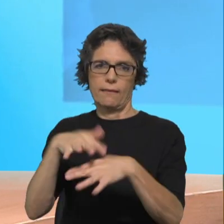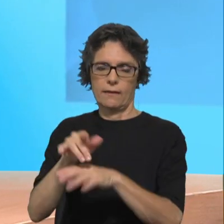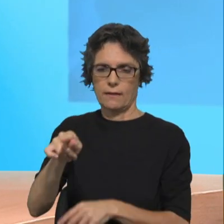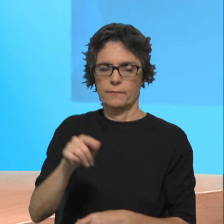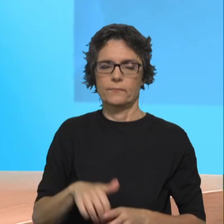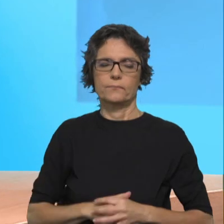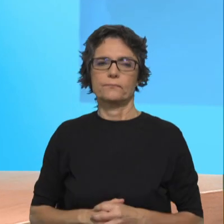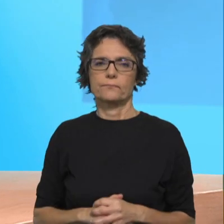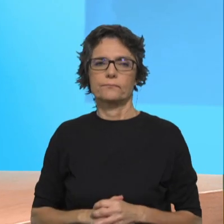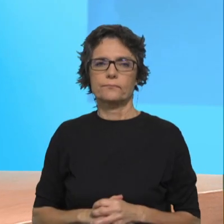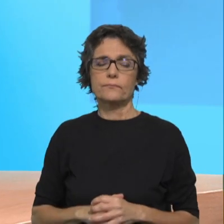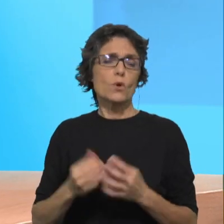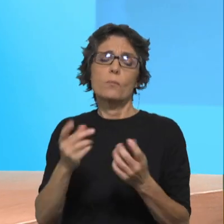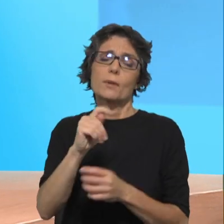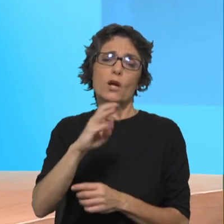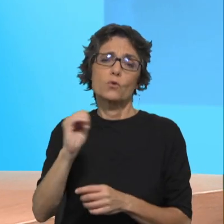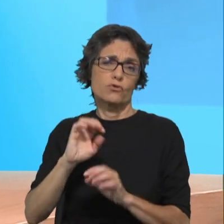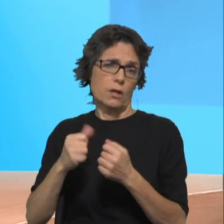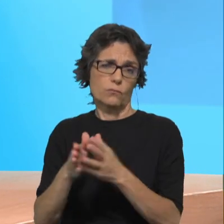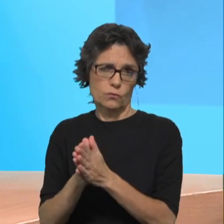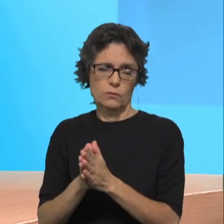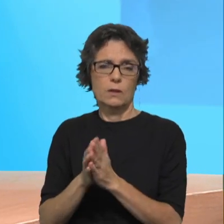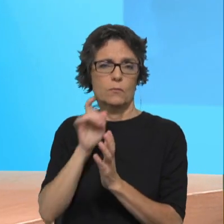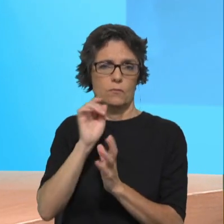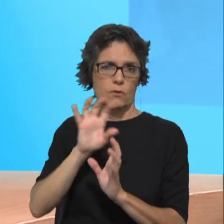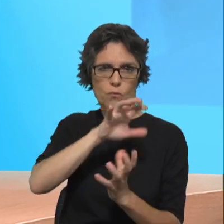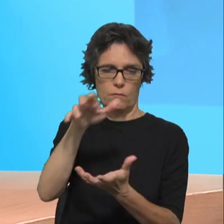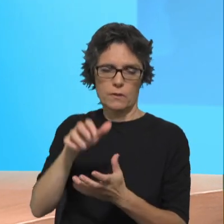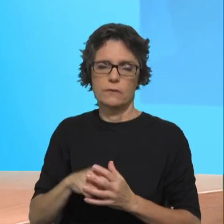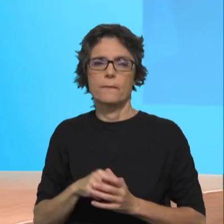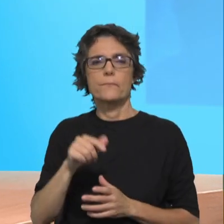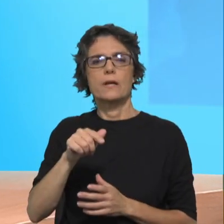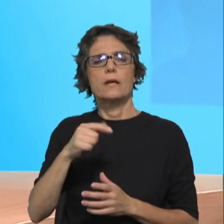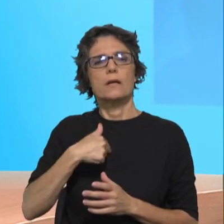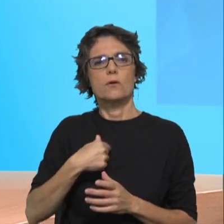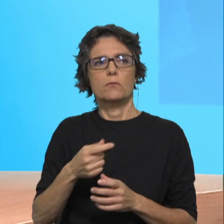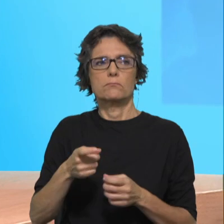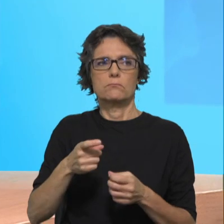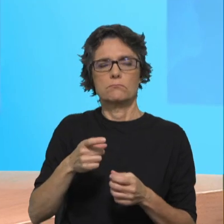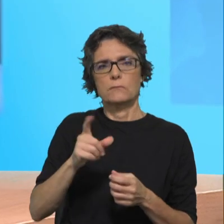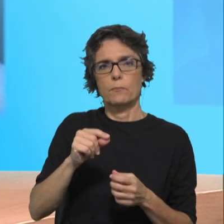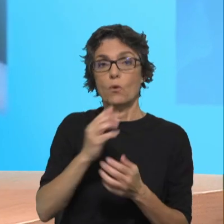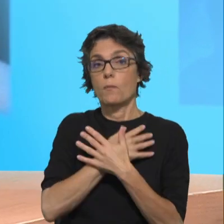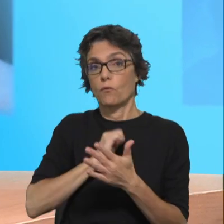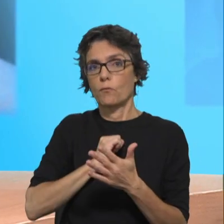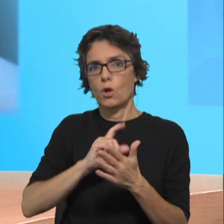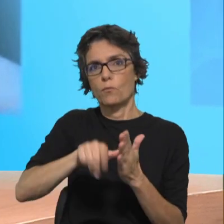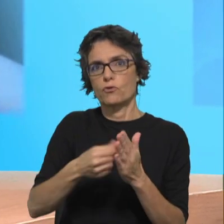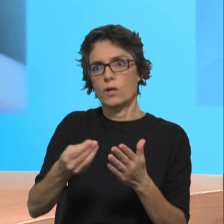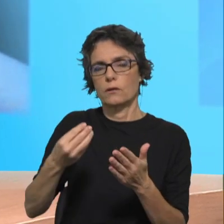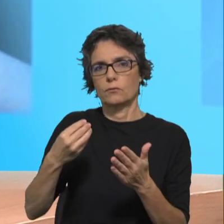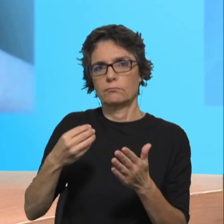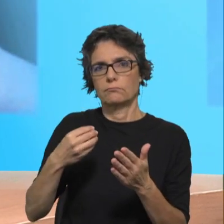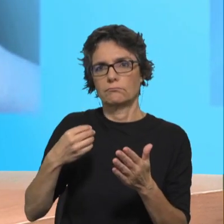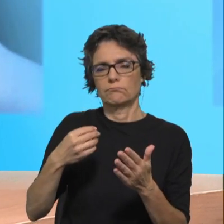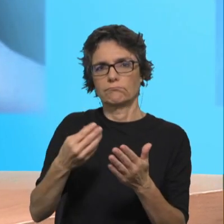a Manuela Silva, em diálogo comigo, apresentou-me o projeto e cativou-me também de maneira e aceitei o desafio